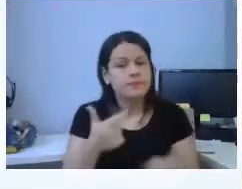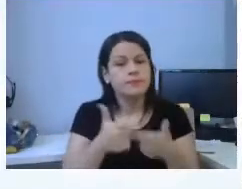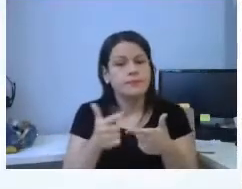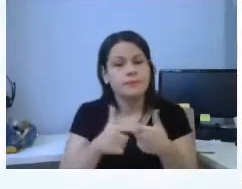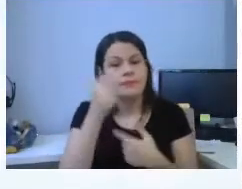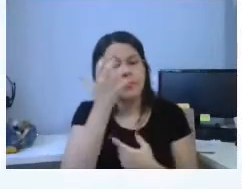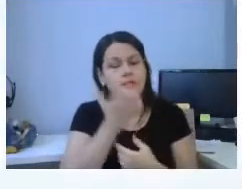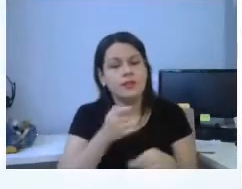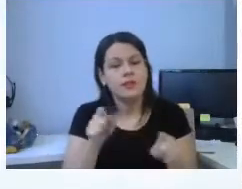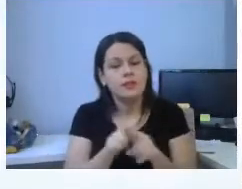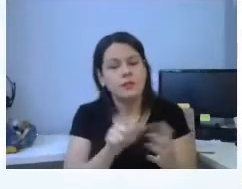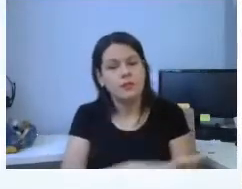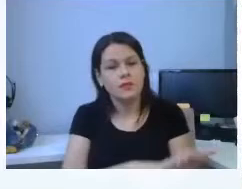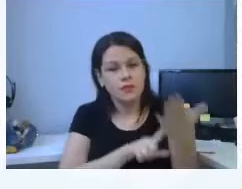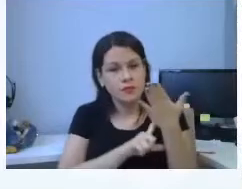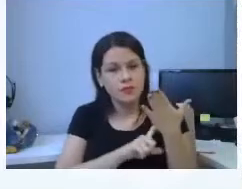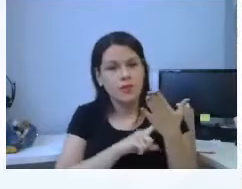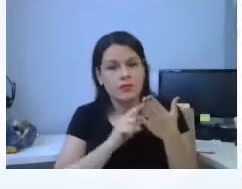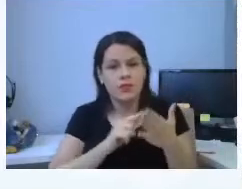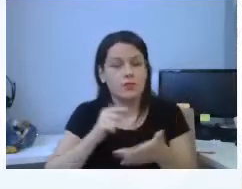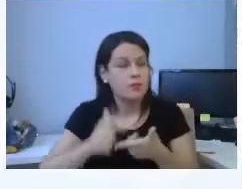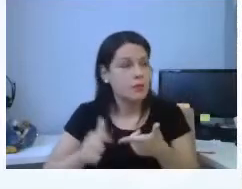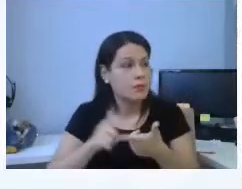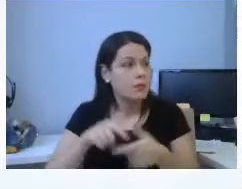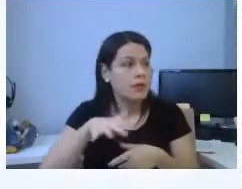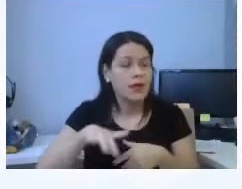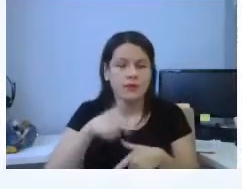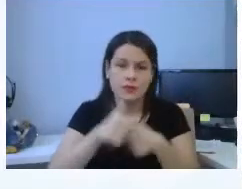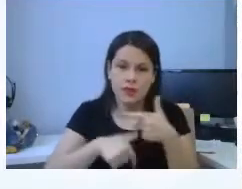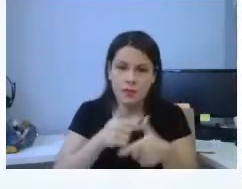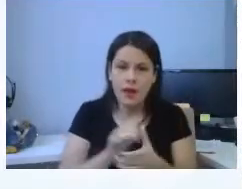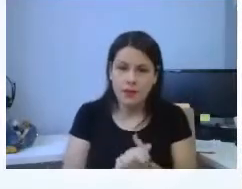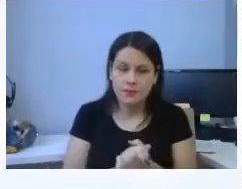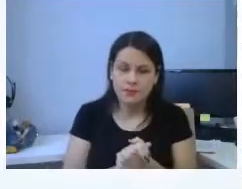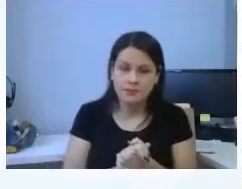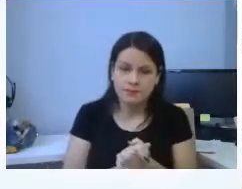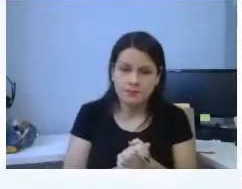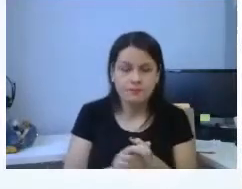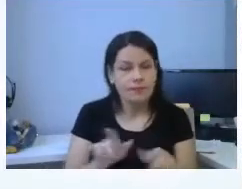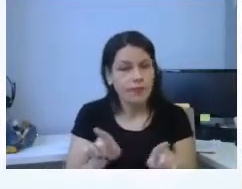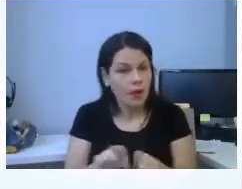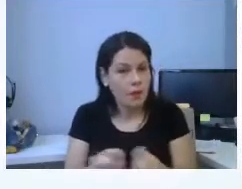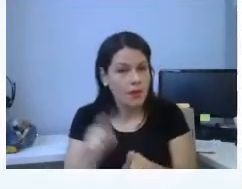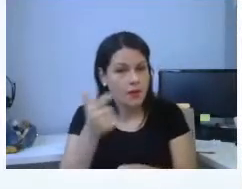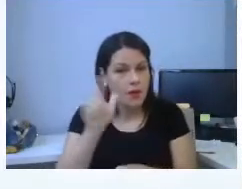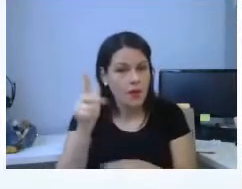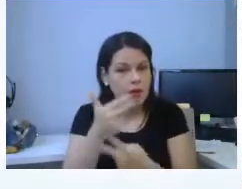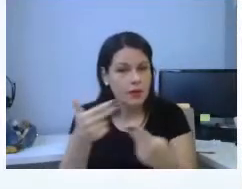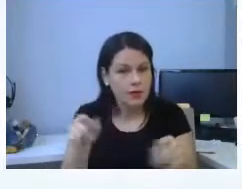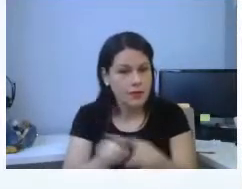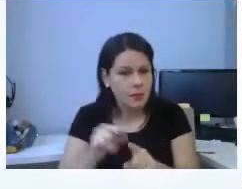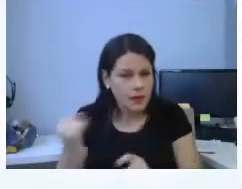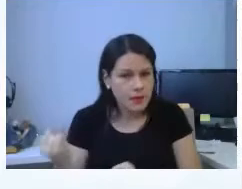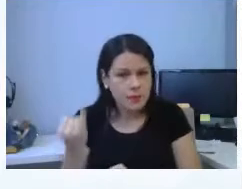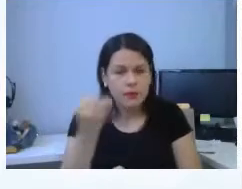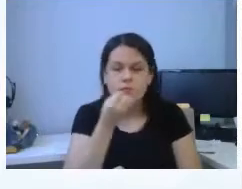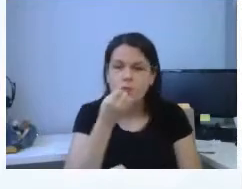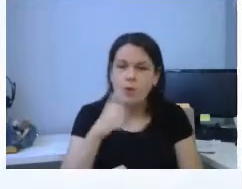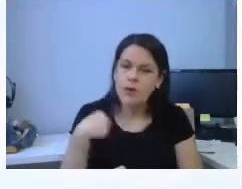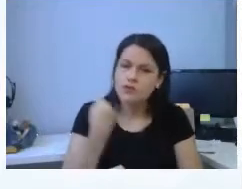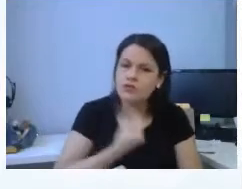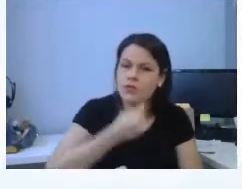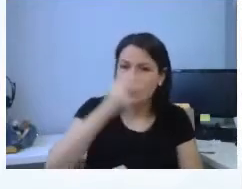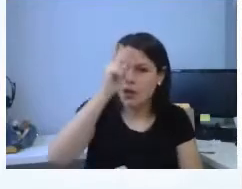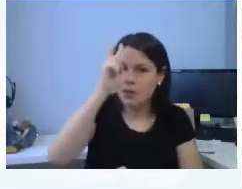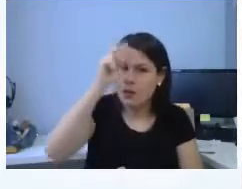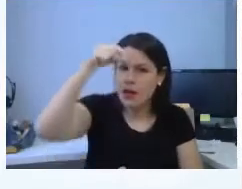que acaba trazendo de comprometimento. E aí, uma questão que é importante que a gente lembre